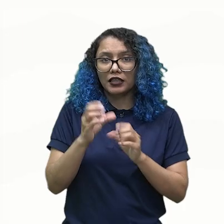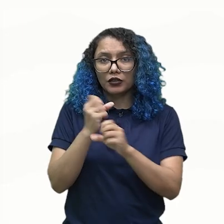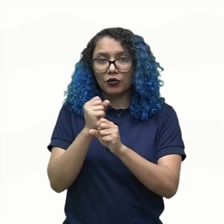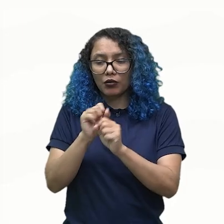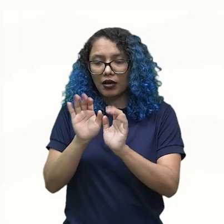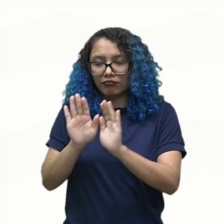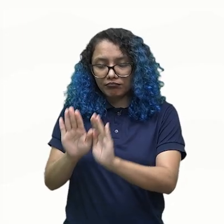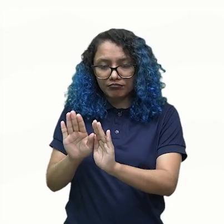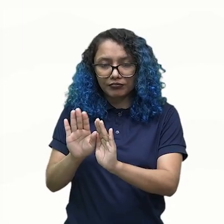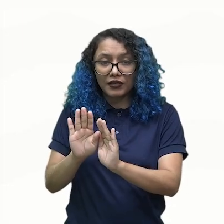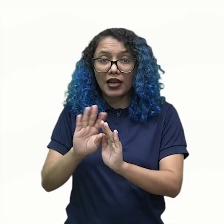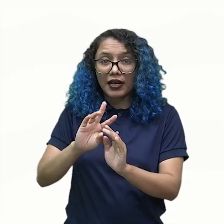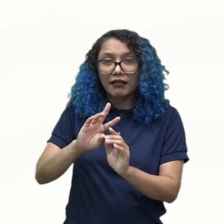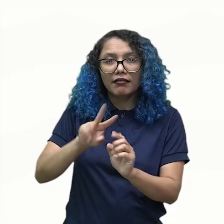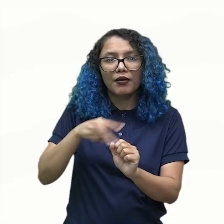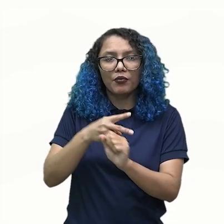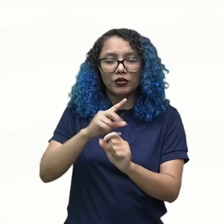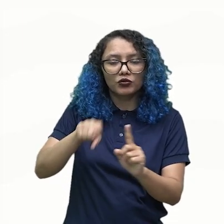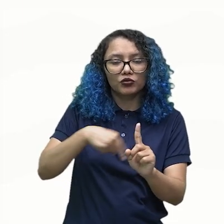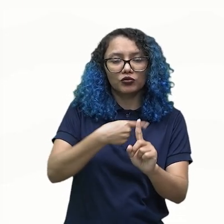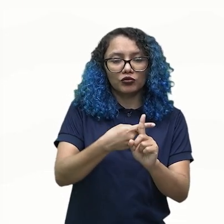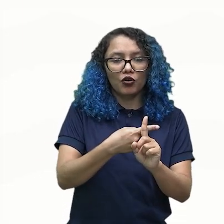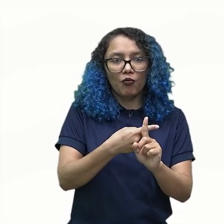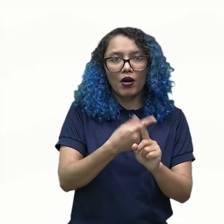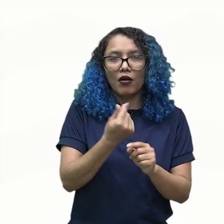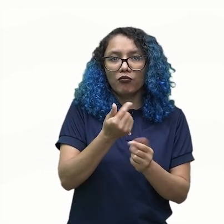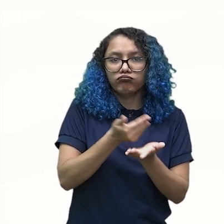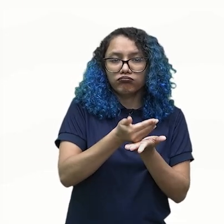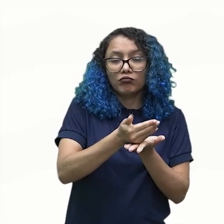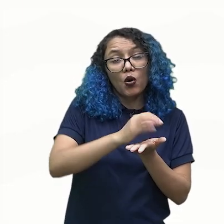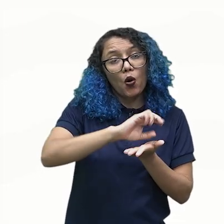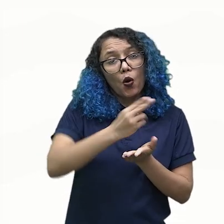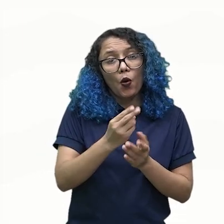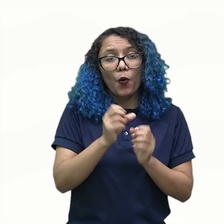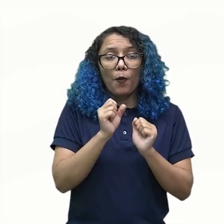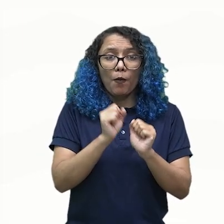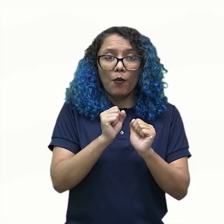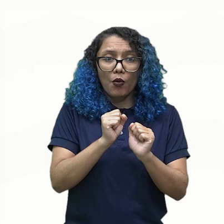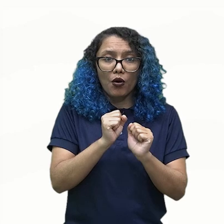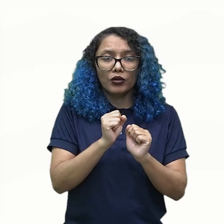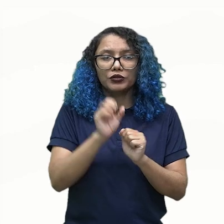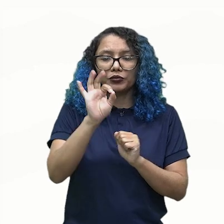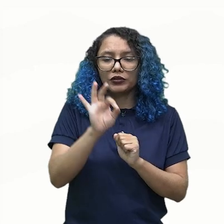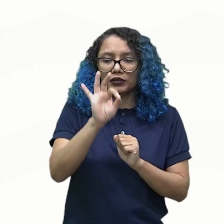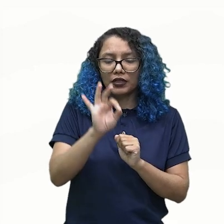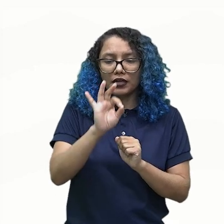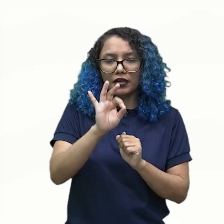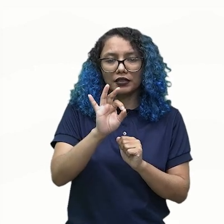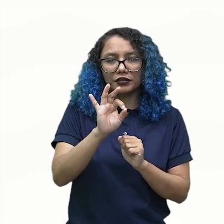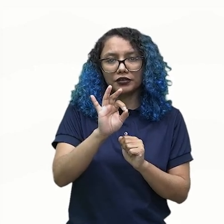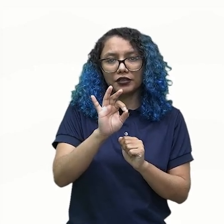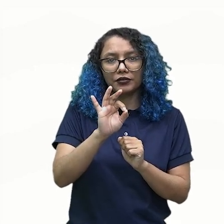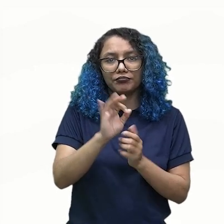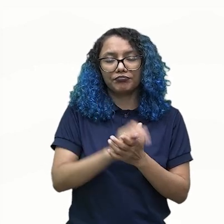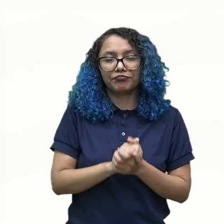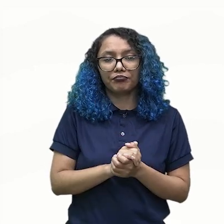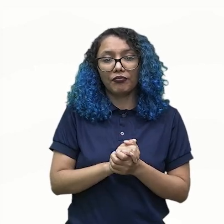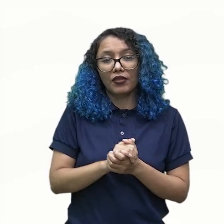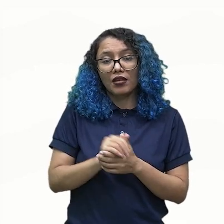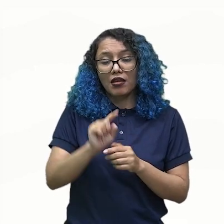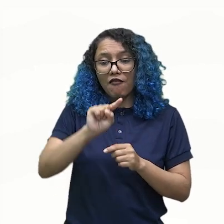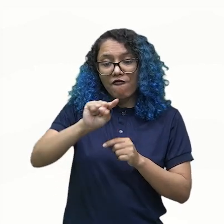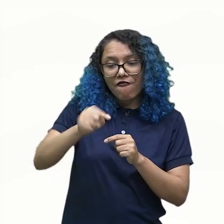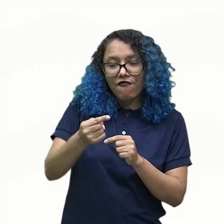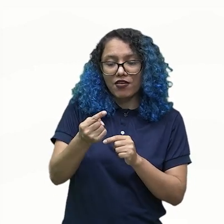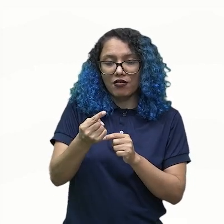depois somar com o valor inicial, ou você pode somar a porcentagem, né, o valor dela em decimal com 1